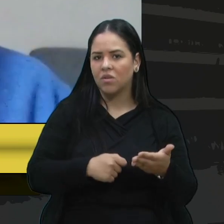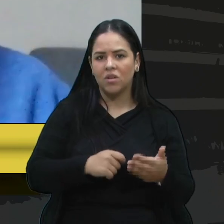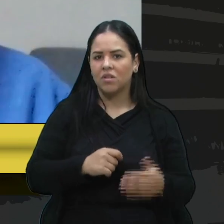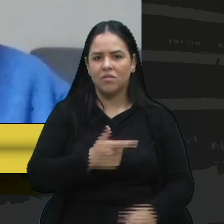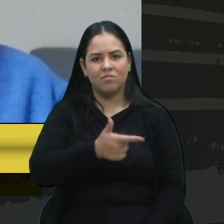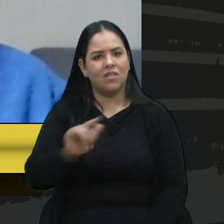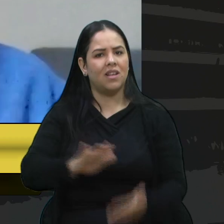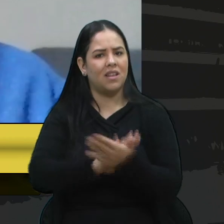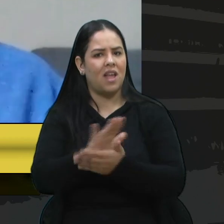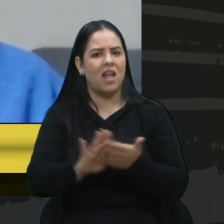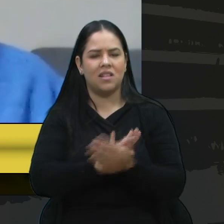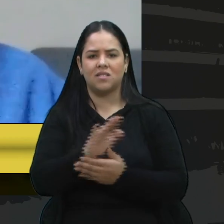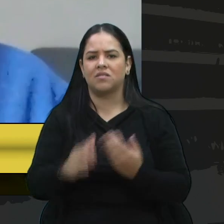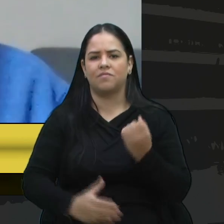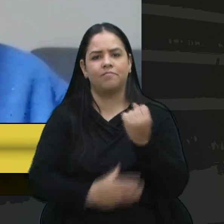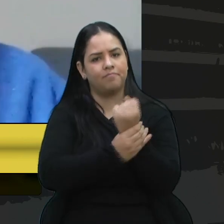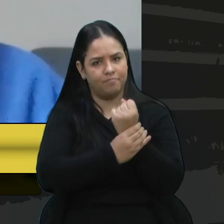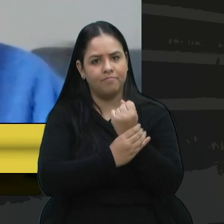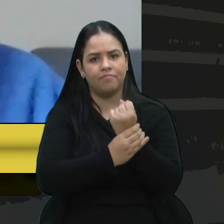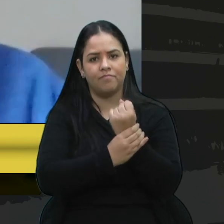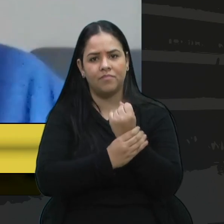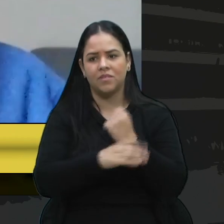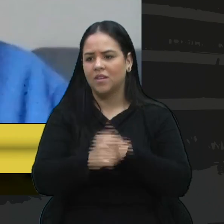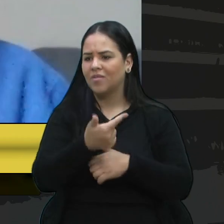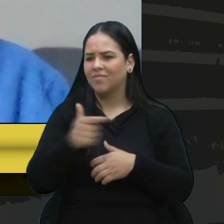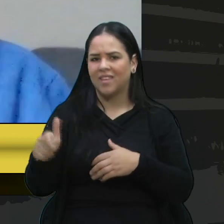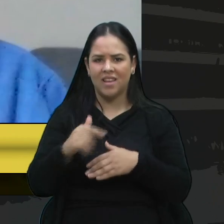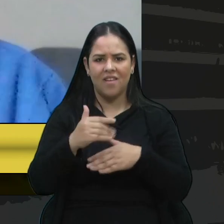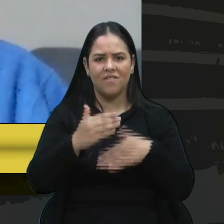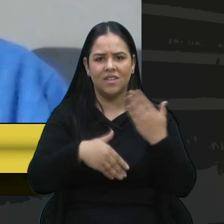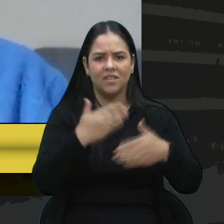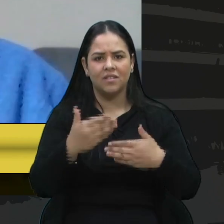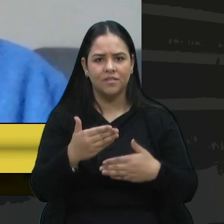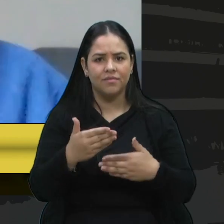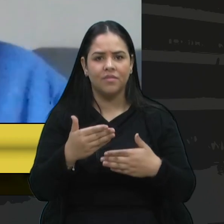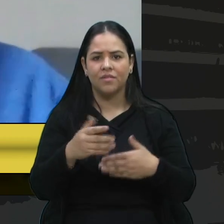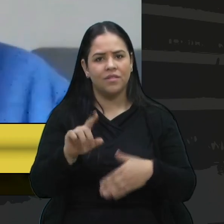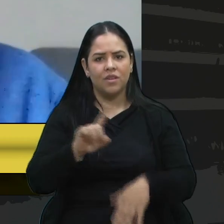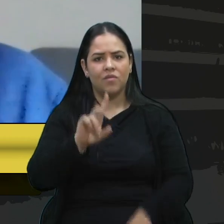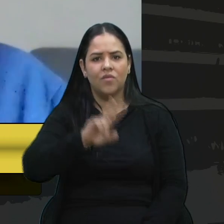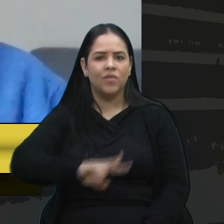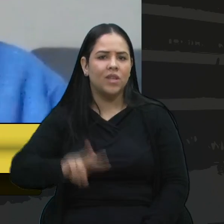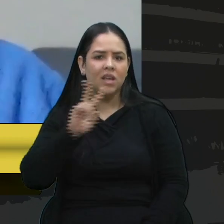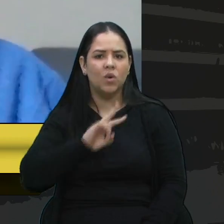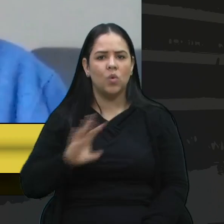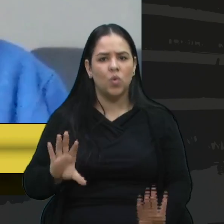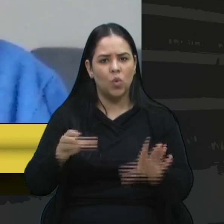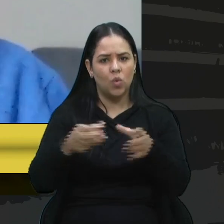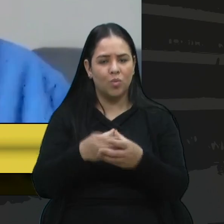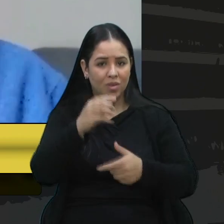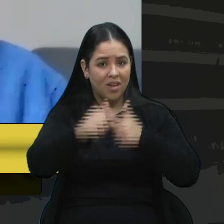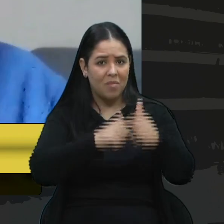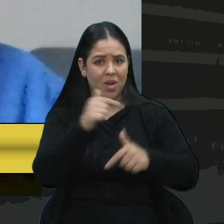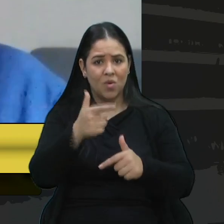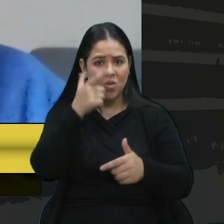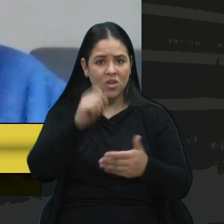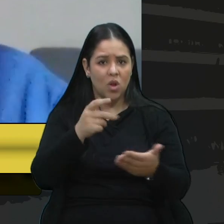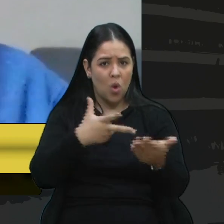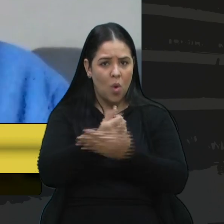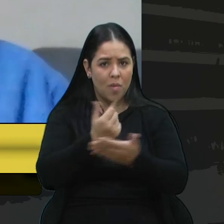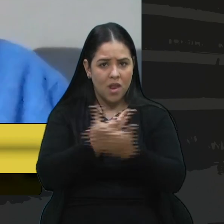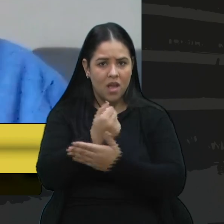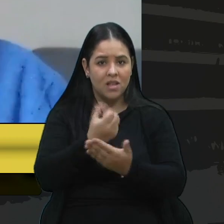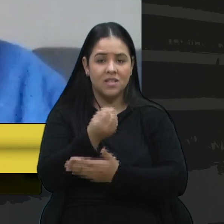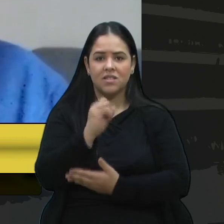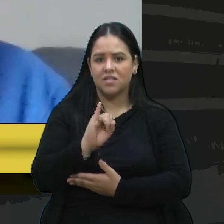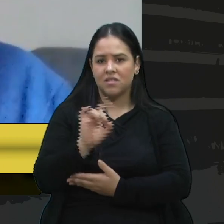garantidas. Nós não teríamos tantos avanços e não veríamos a classe trabalhadora com poder de compra, se não dependesse dos